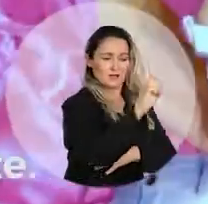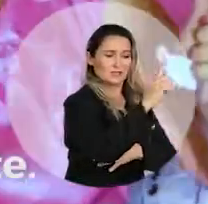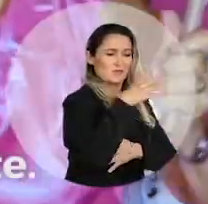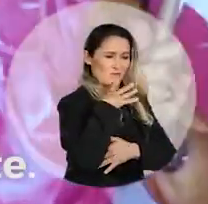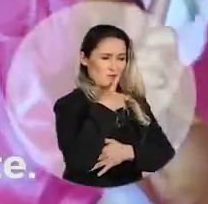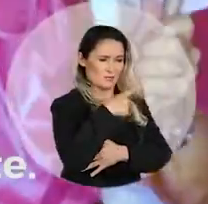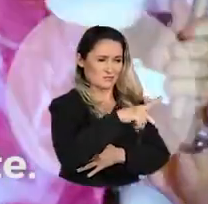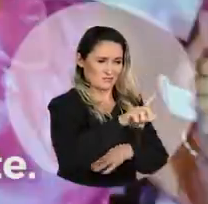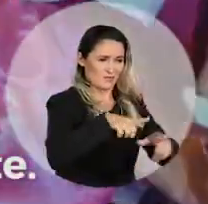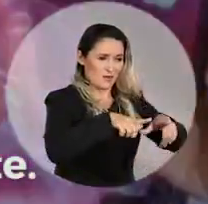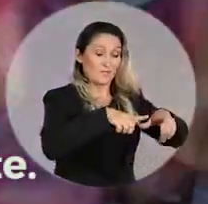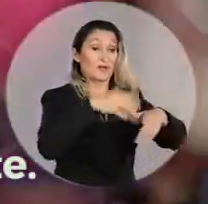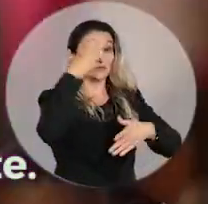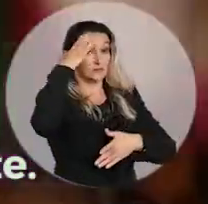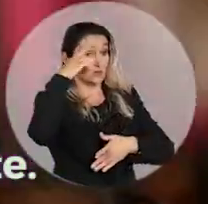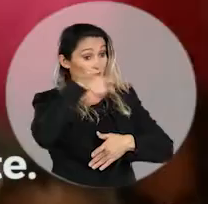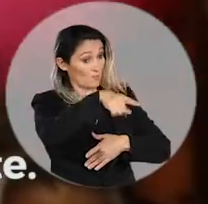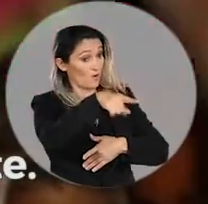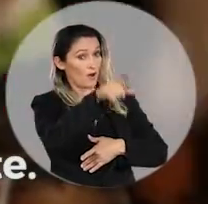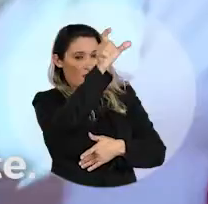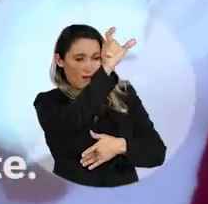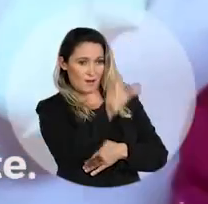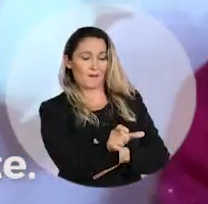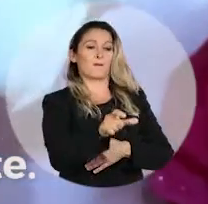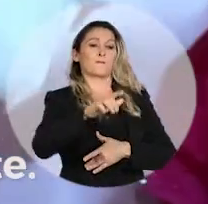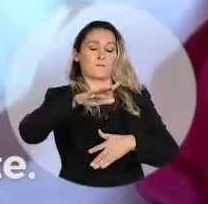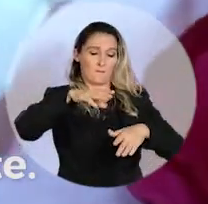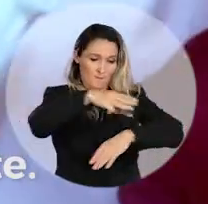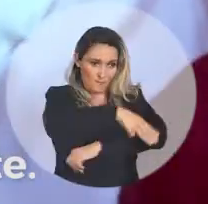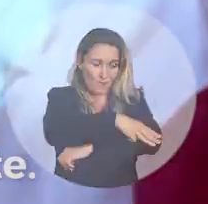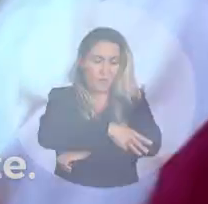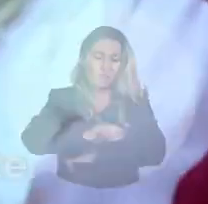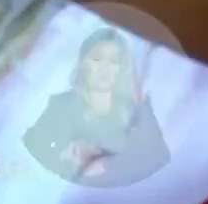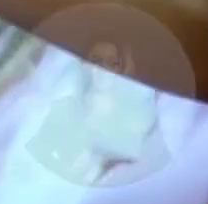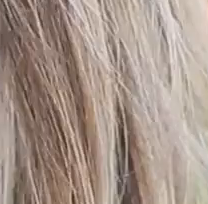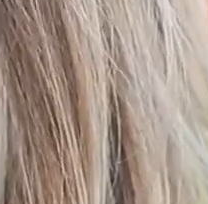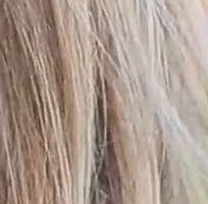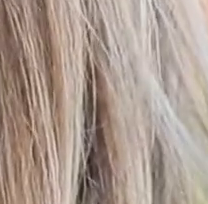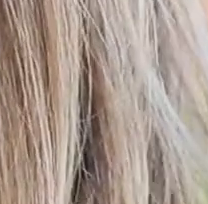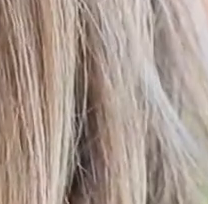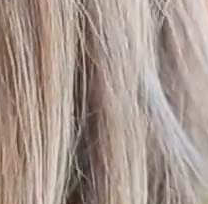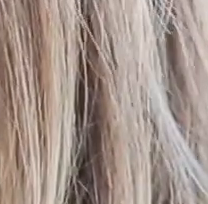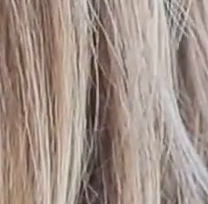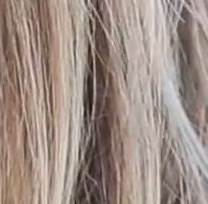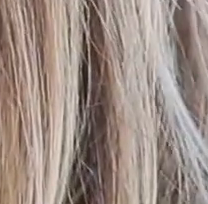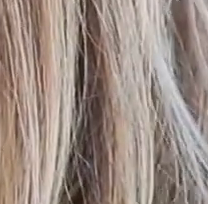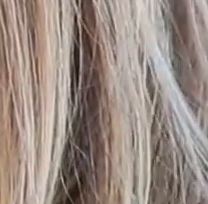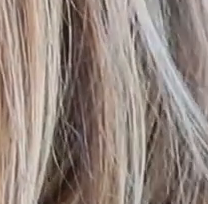trabalho e sabe que com ela, Mossoró vai dar certo novamente.